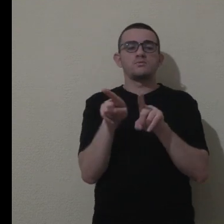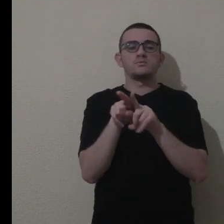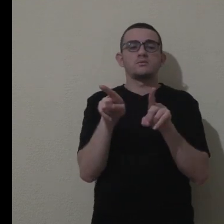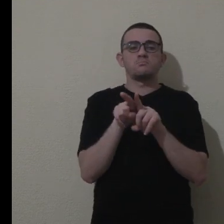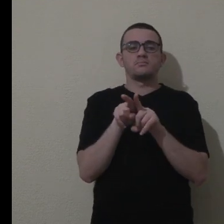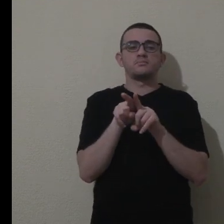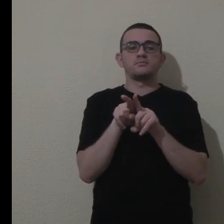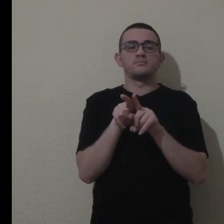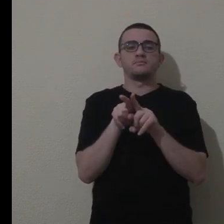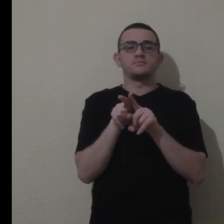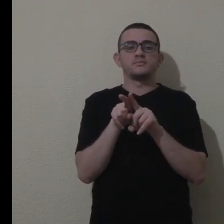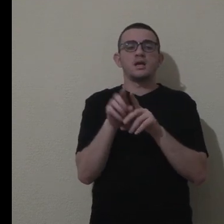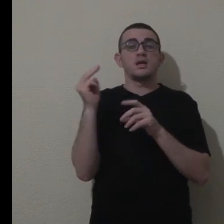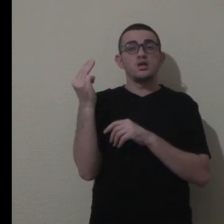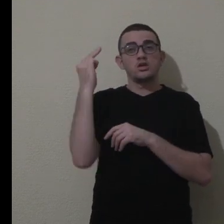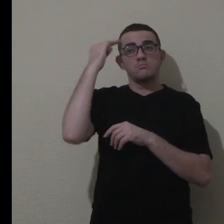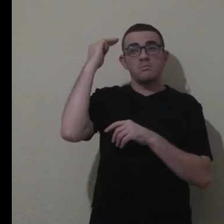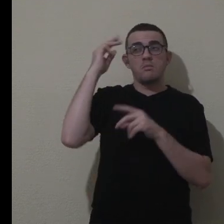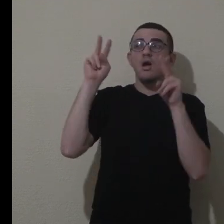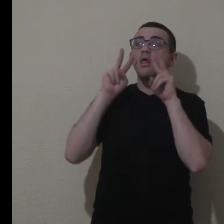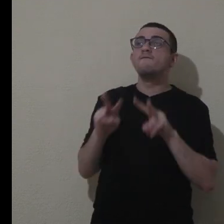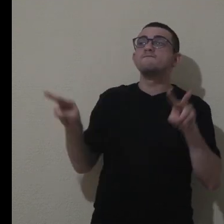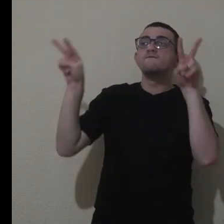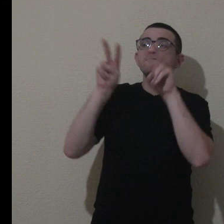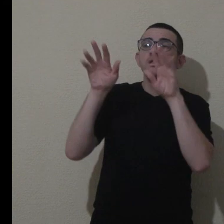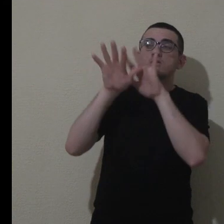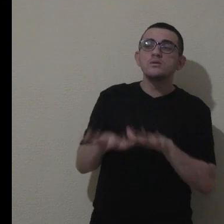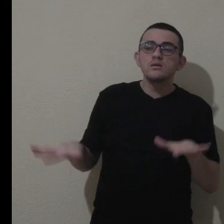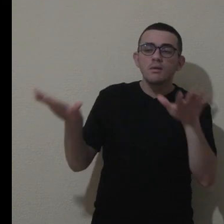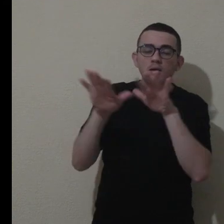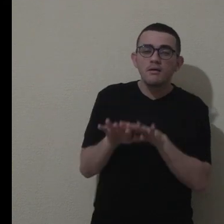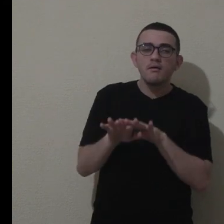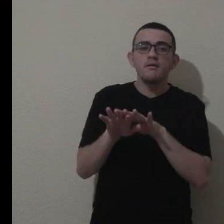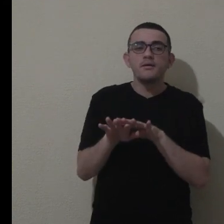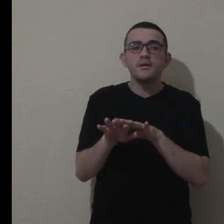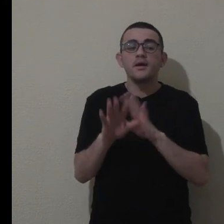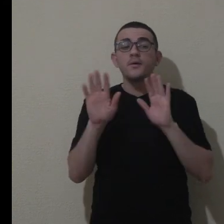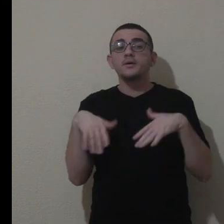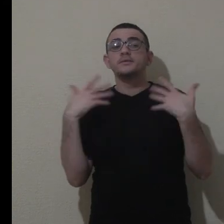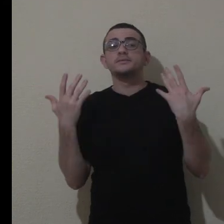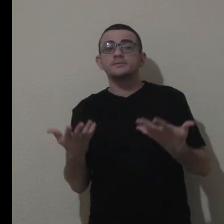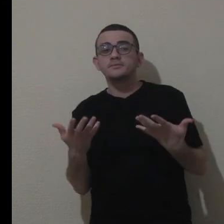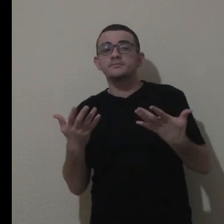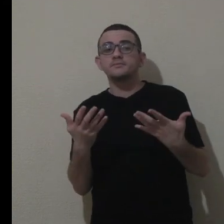termos de memória visoespacial. Então,